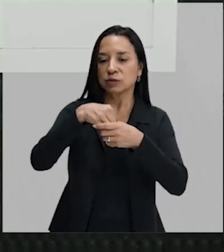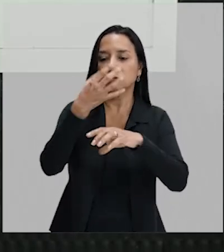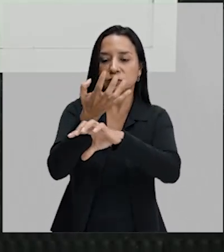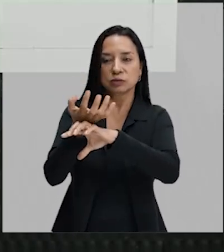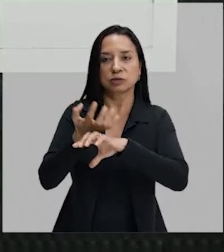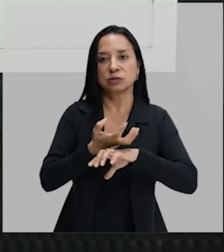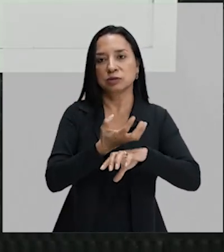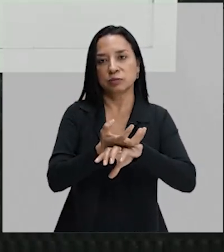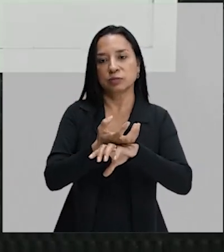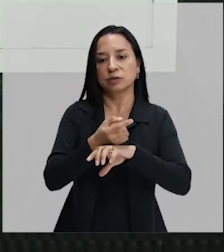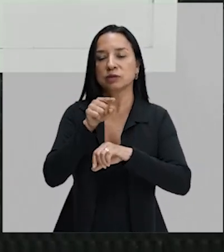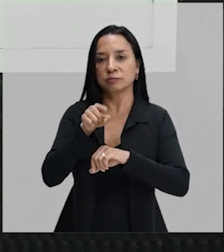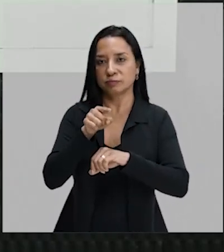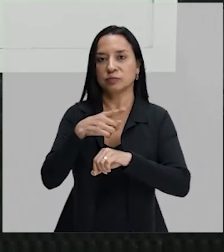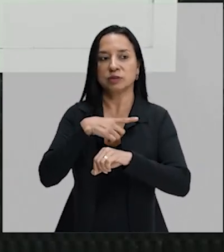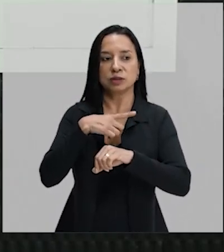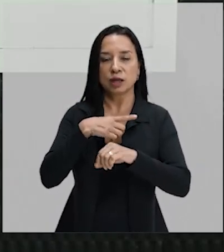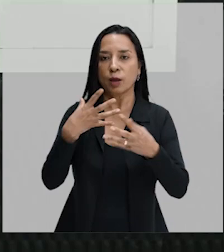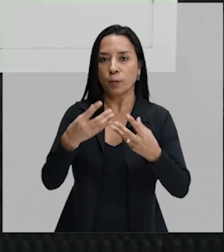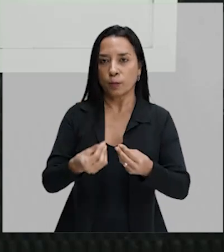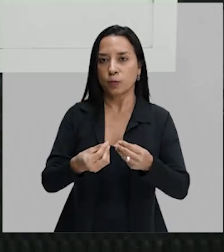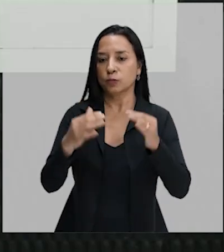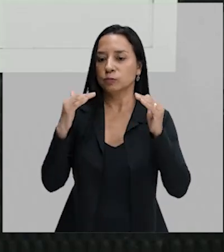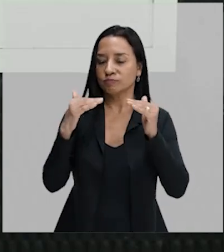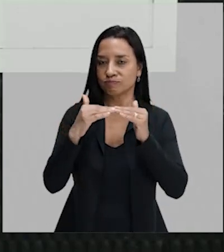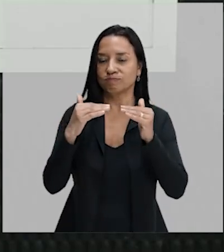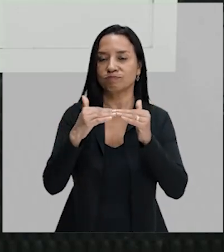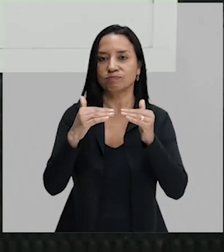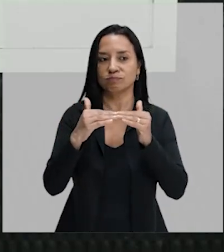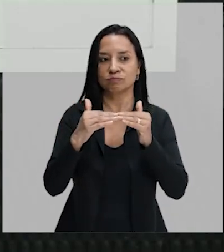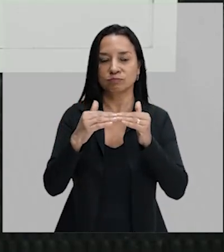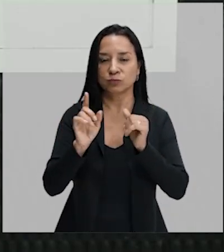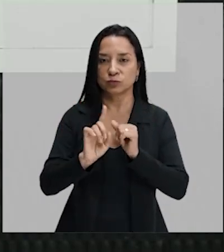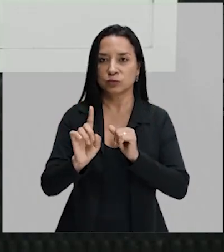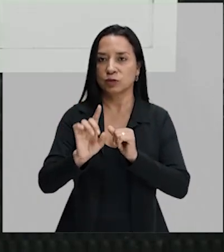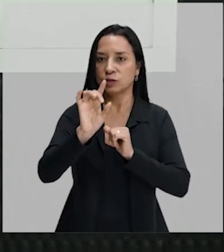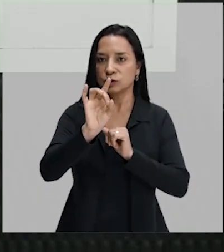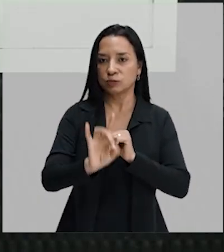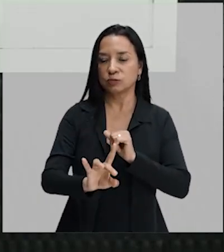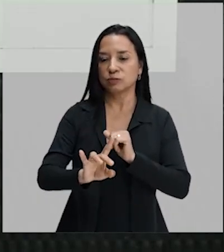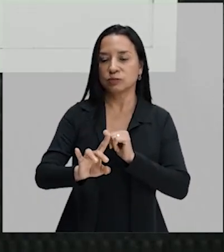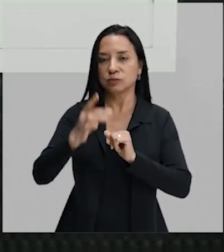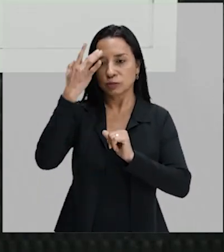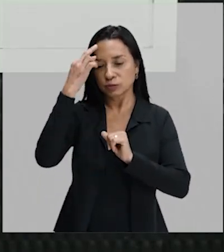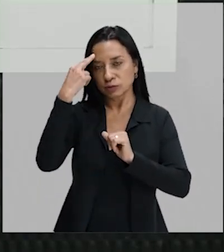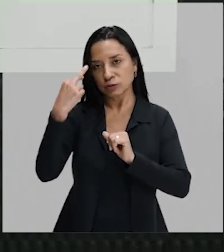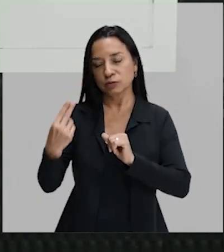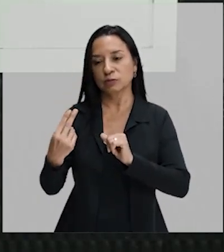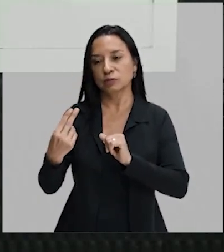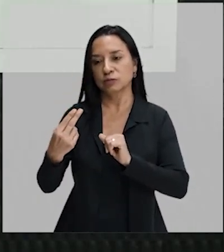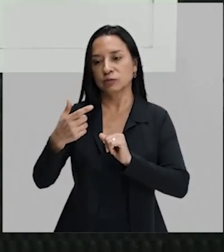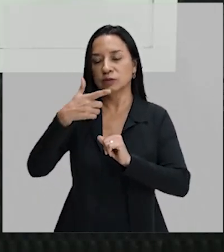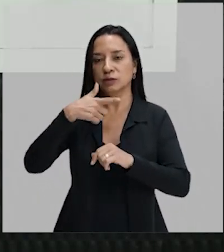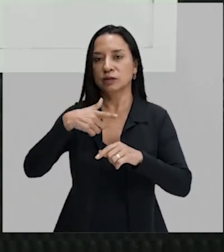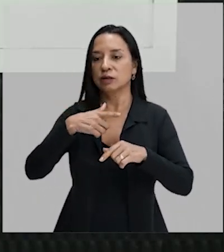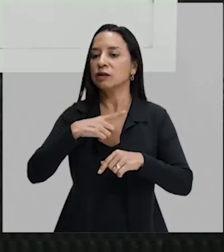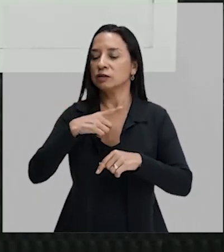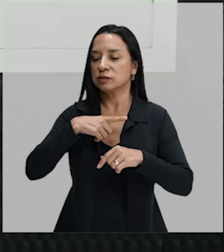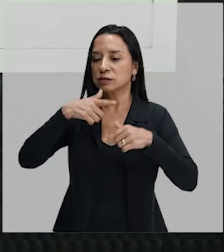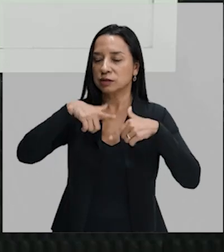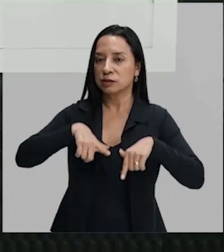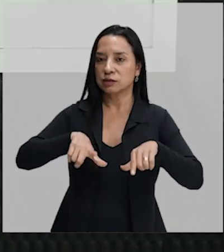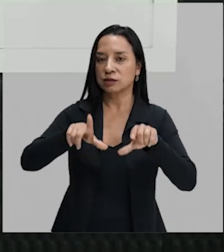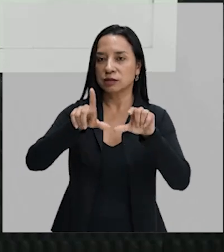que vocês hoje têm muito contato. E não é só na história, nós temos linguagens e códigos, a